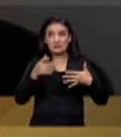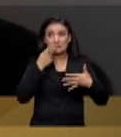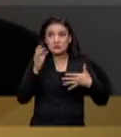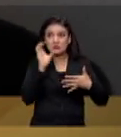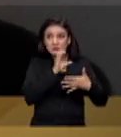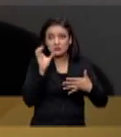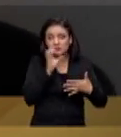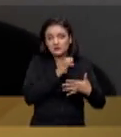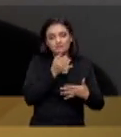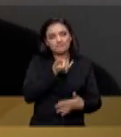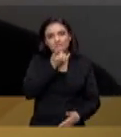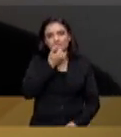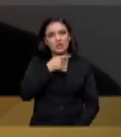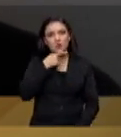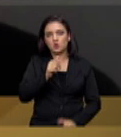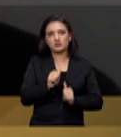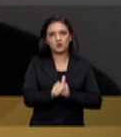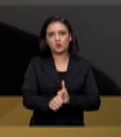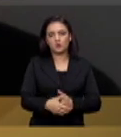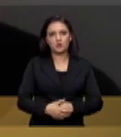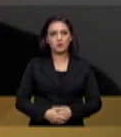e